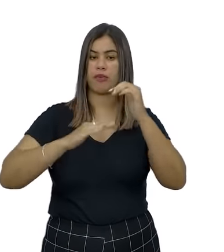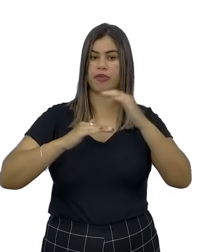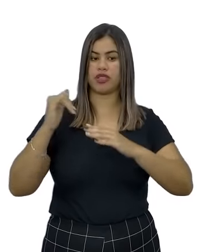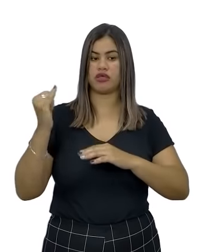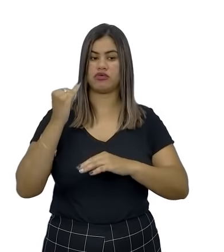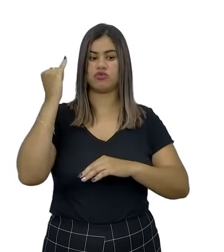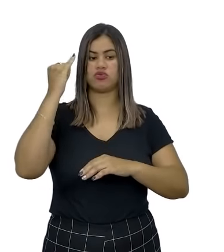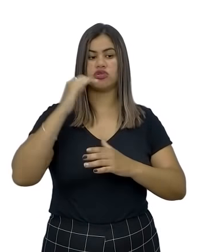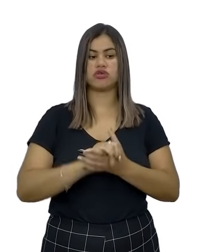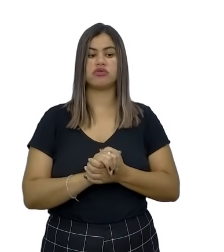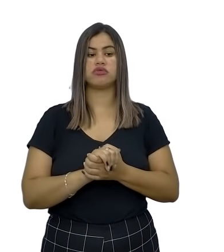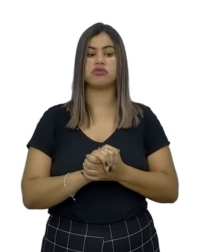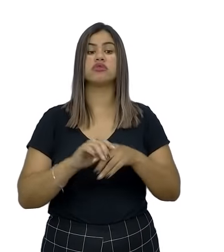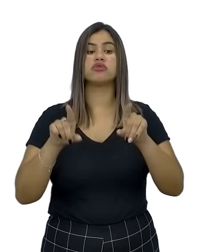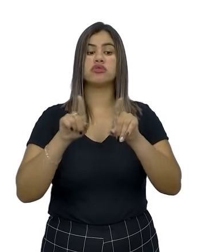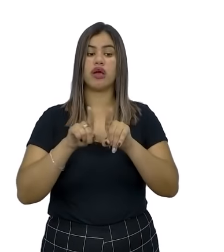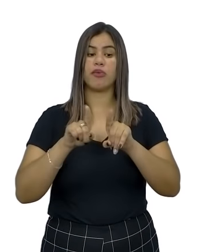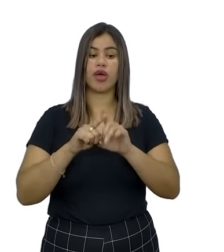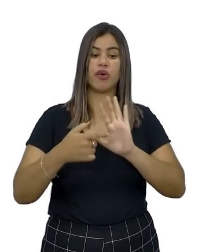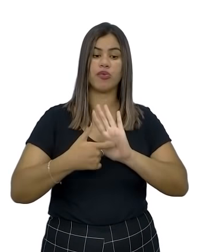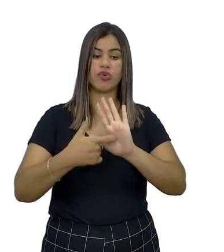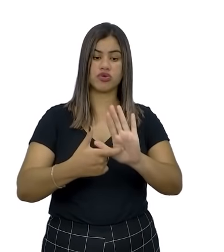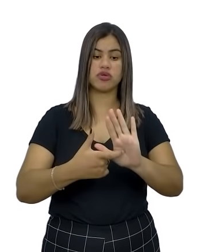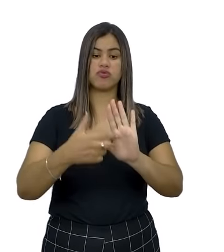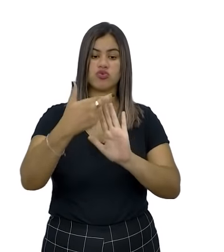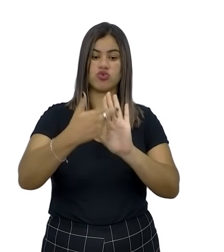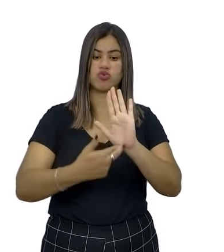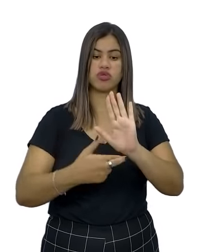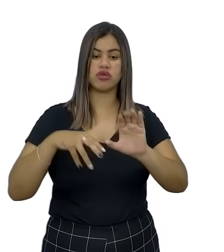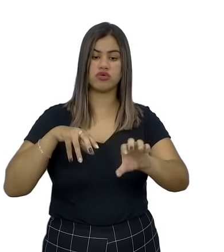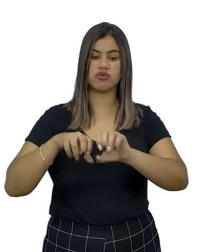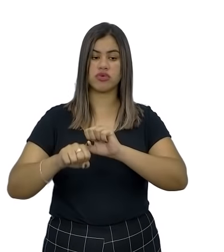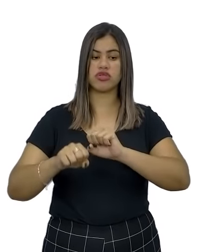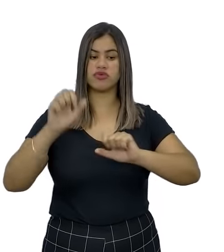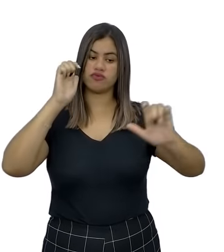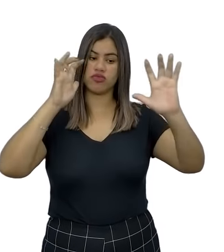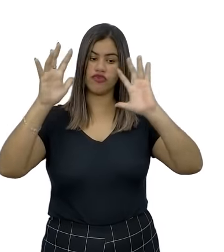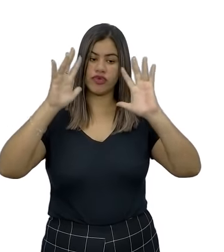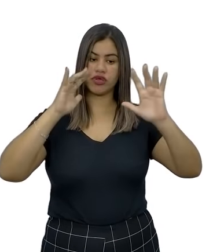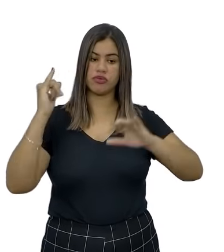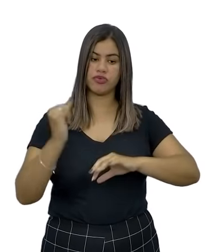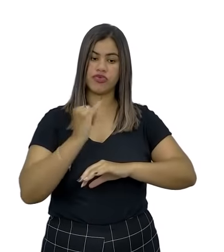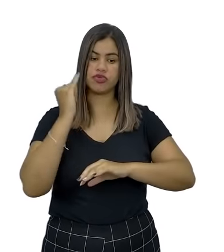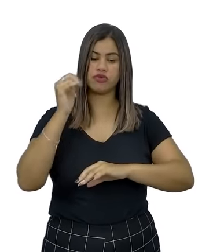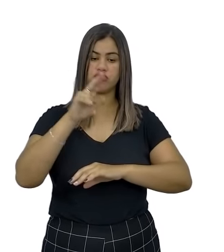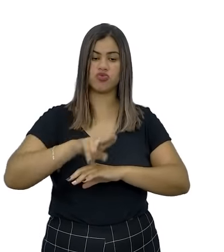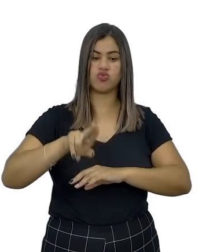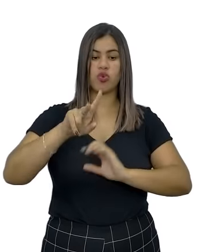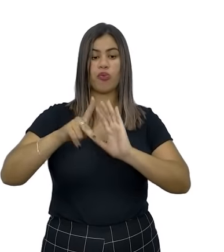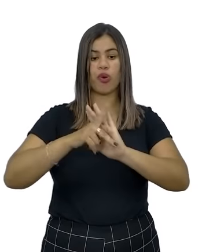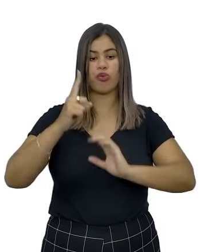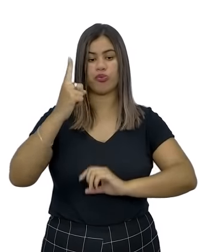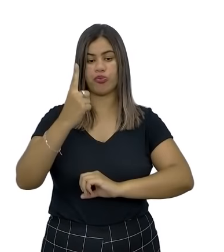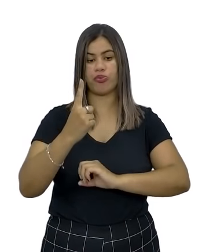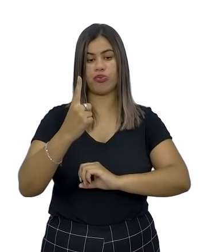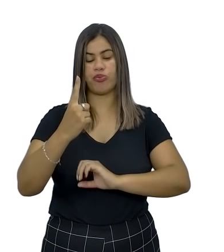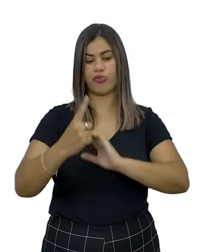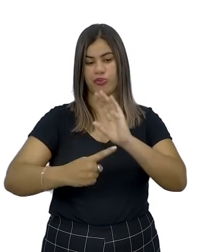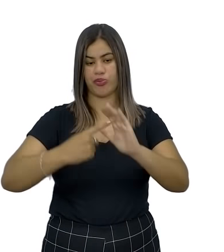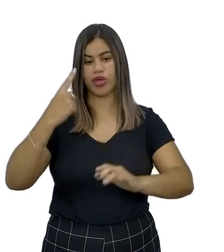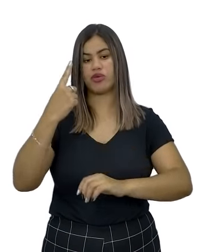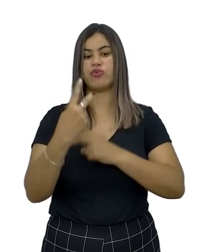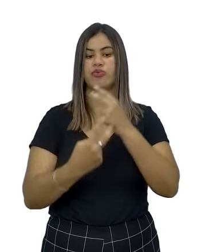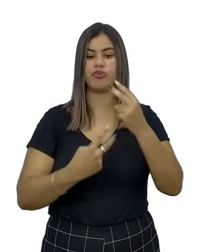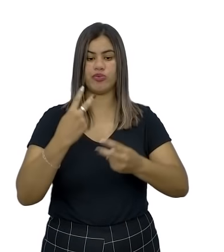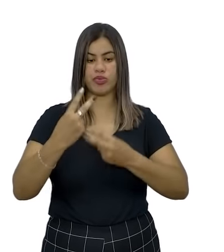habilidades essenciais. Além disso, apresentamos, né, o nosso roteiro formativo para o primeiro bimestre e refletimos sobre a